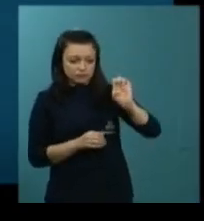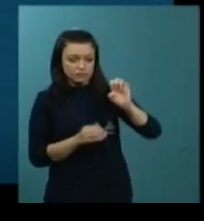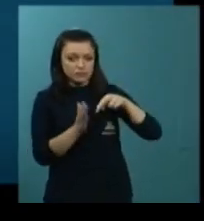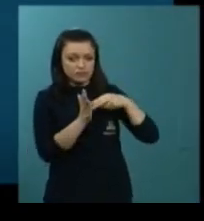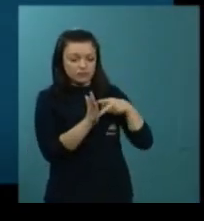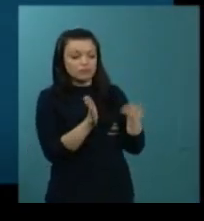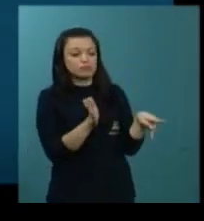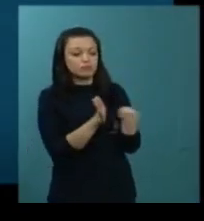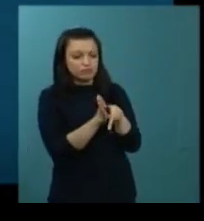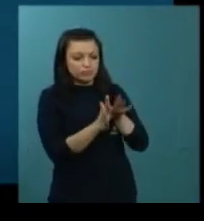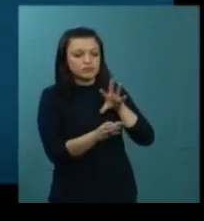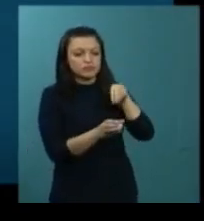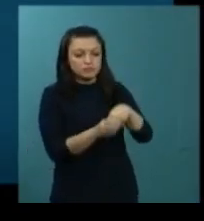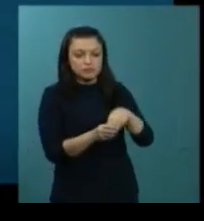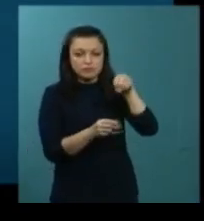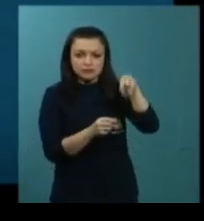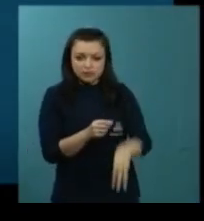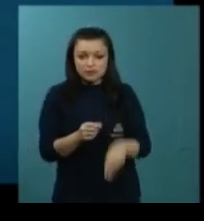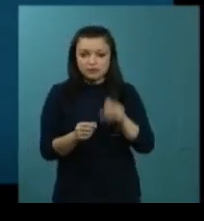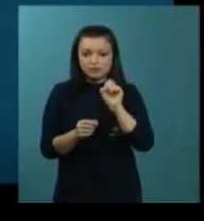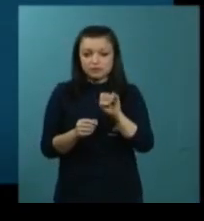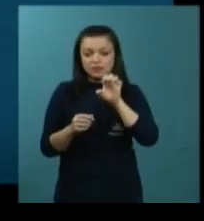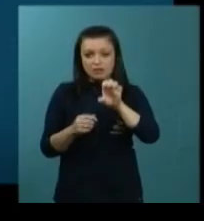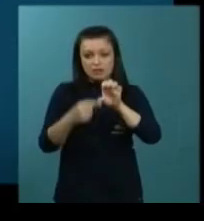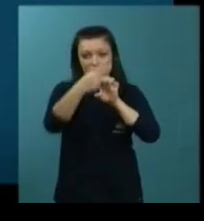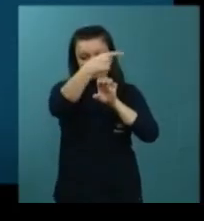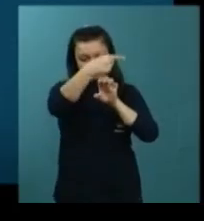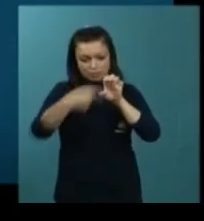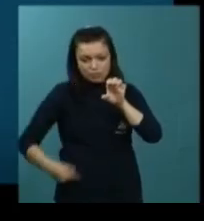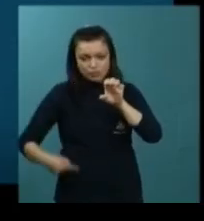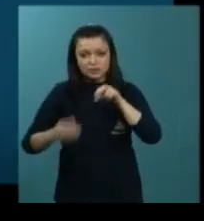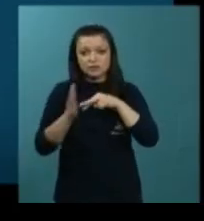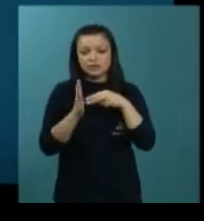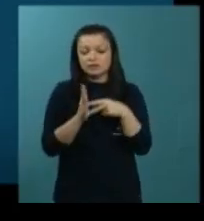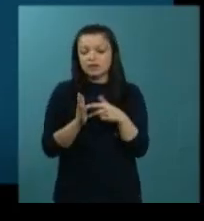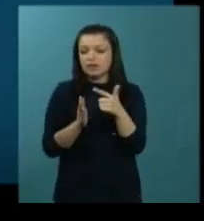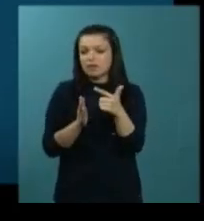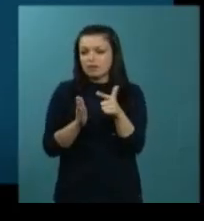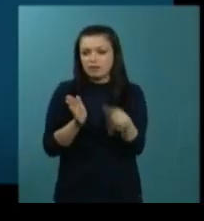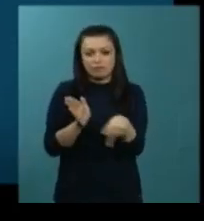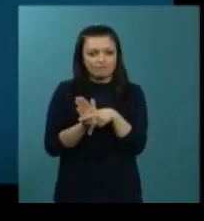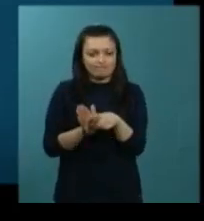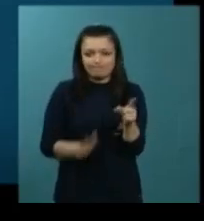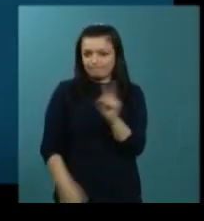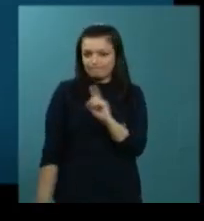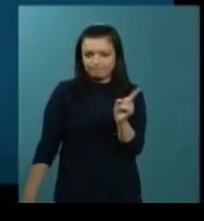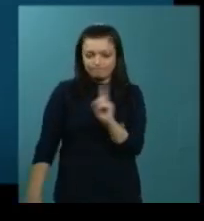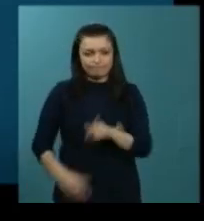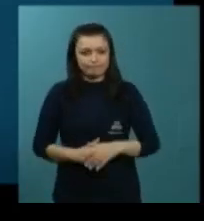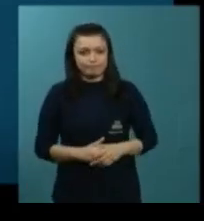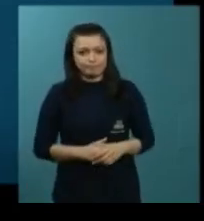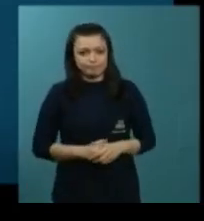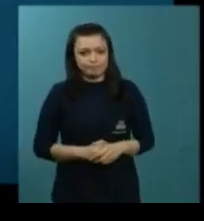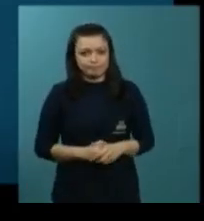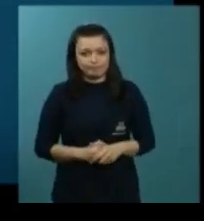ao colocarmos sobre ele uma barra, estaremos dizendo não pertence.